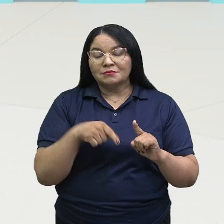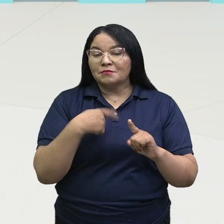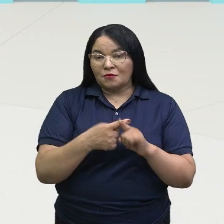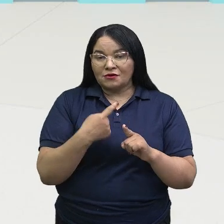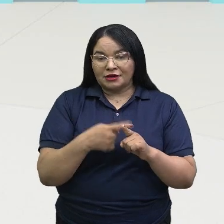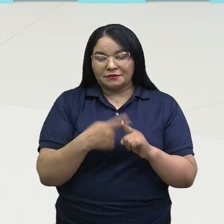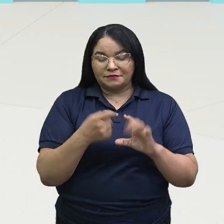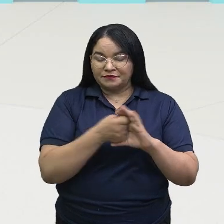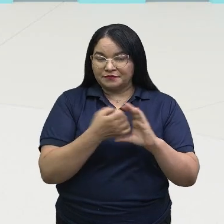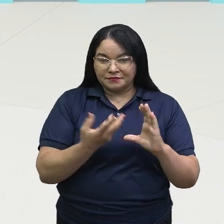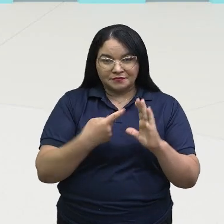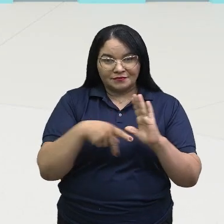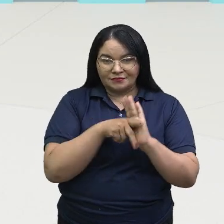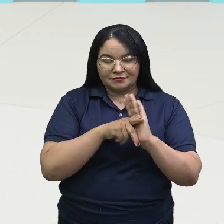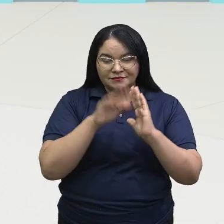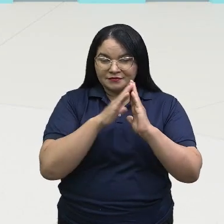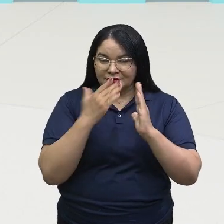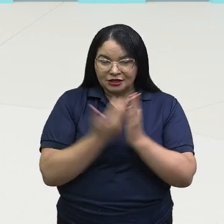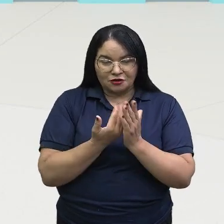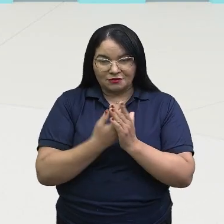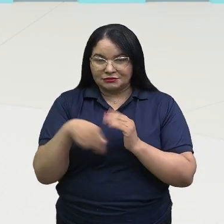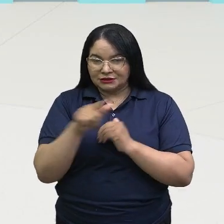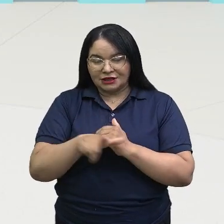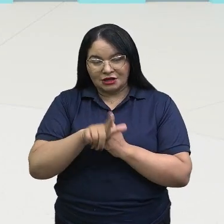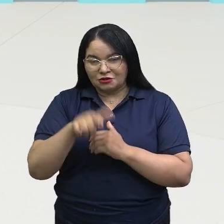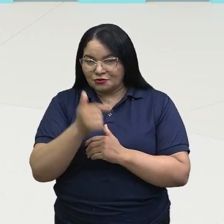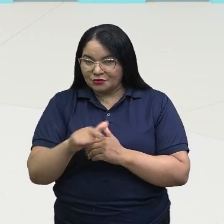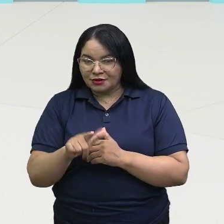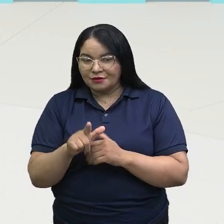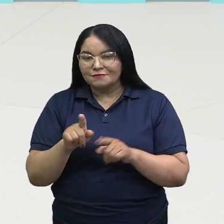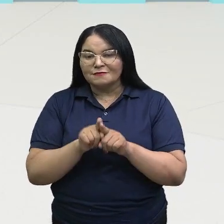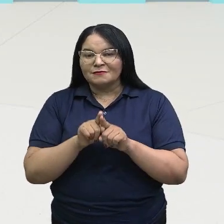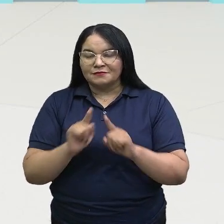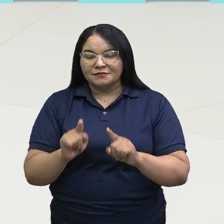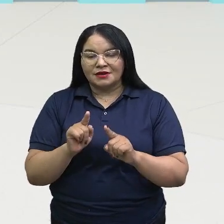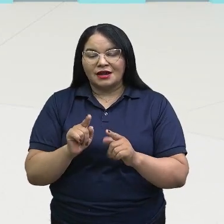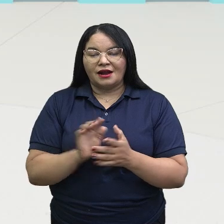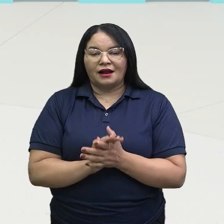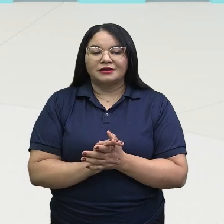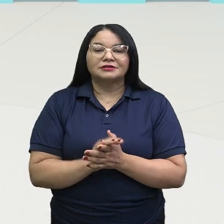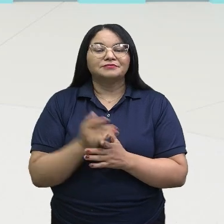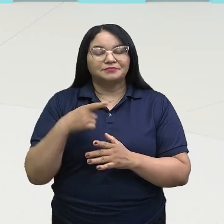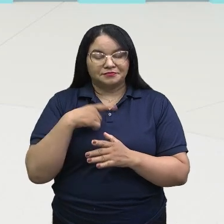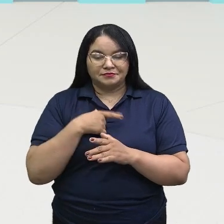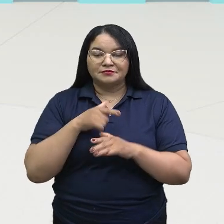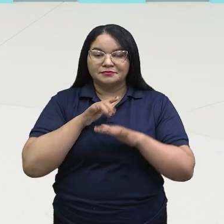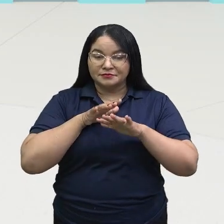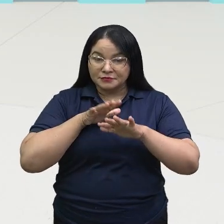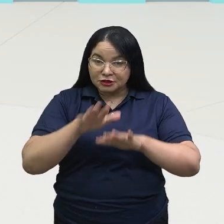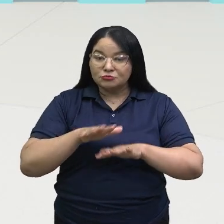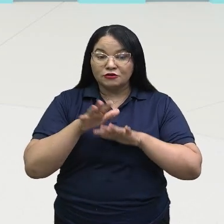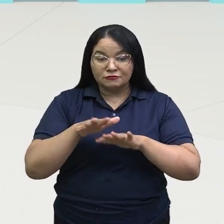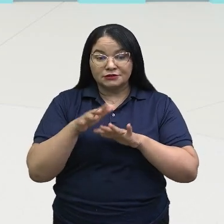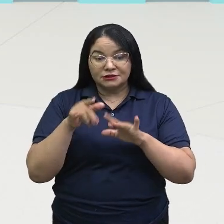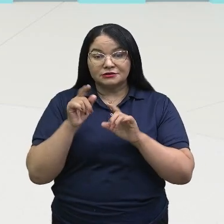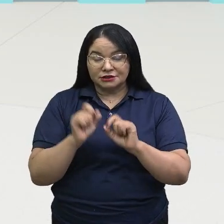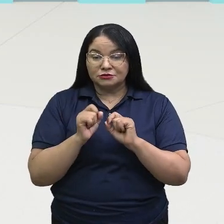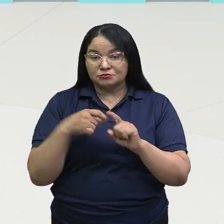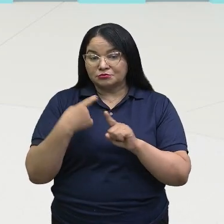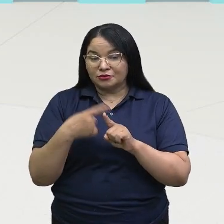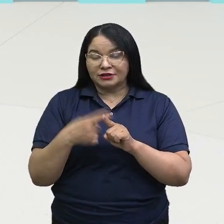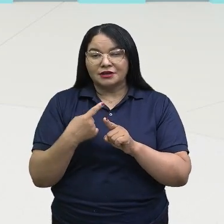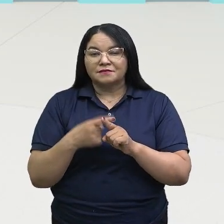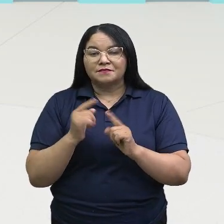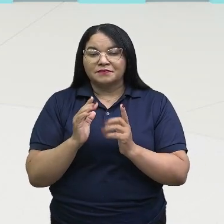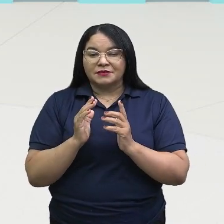tinha características de uma escola literária, certo? Mas já era considerado ali um movimento, porque já tratava de questões